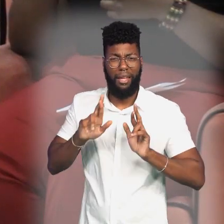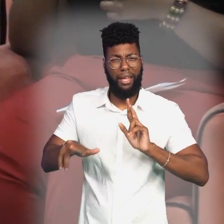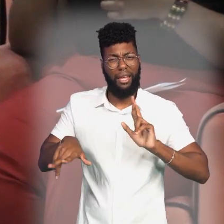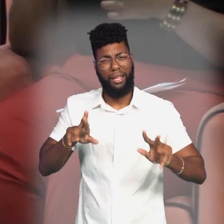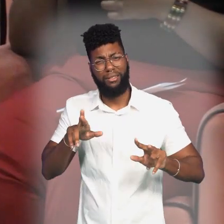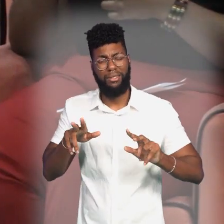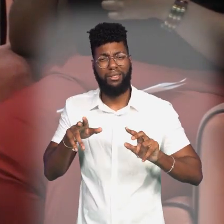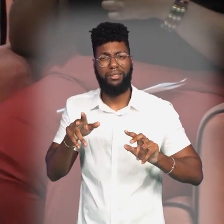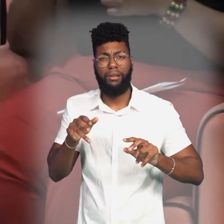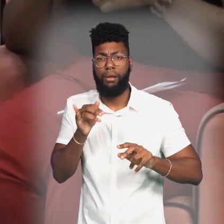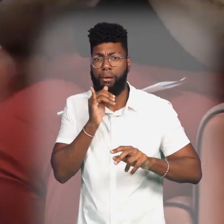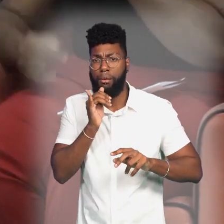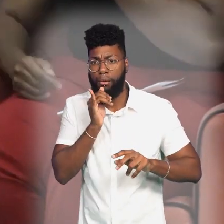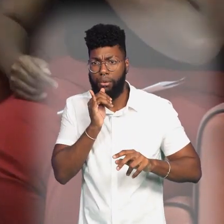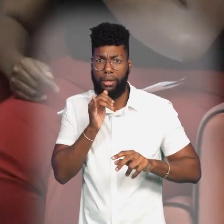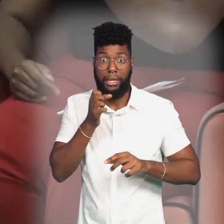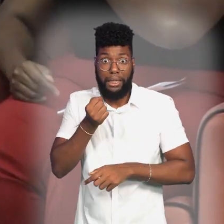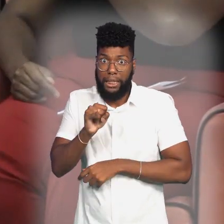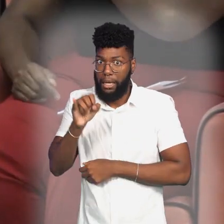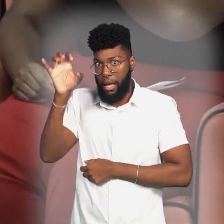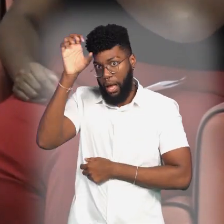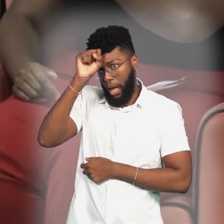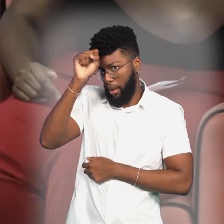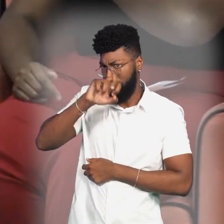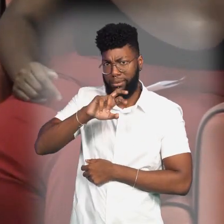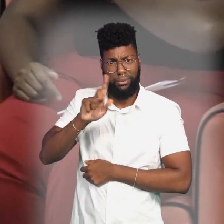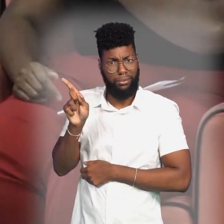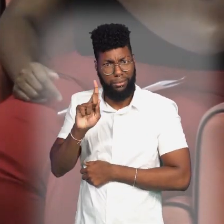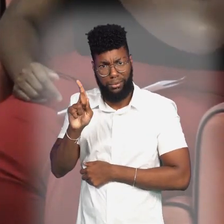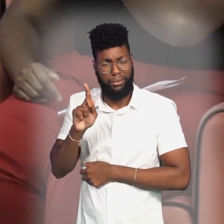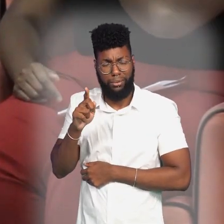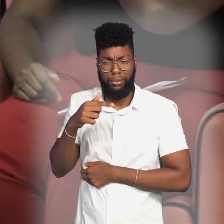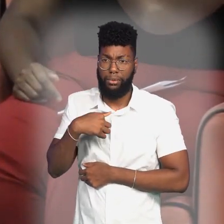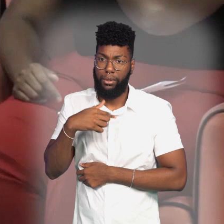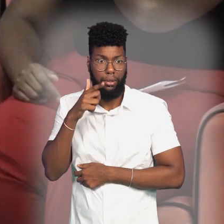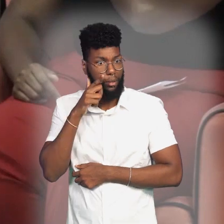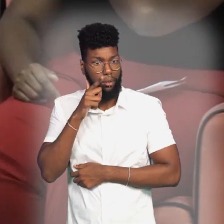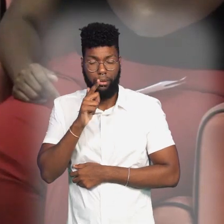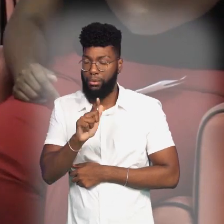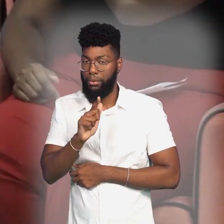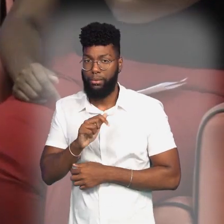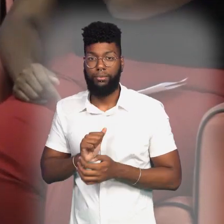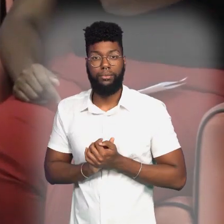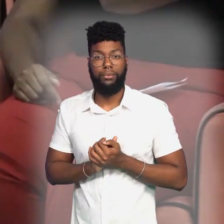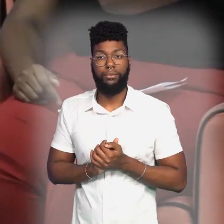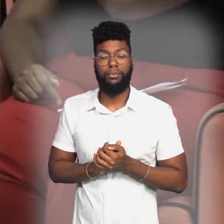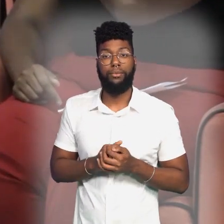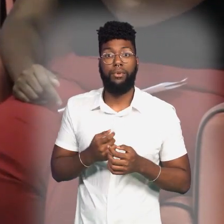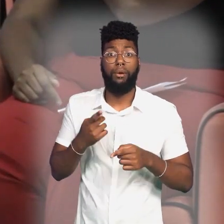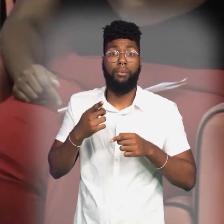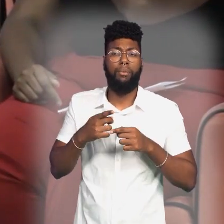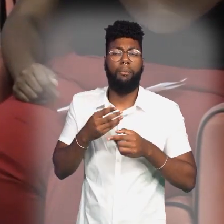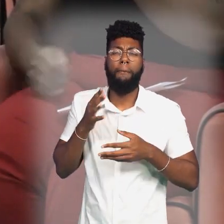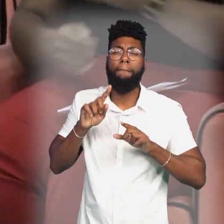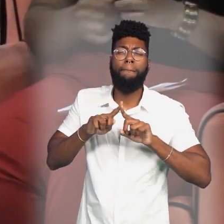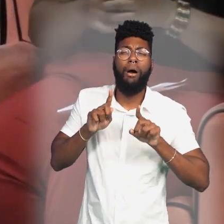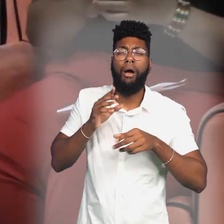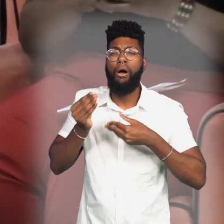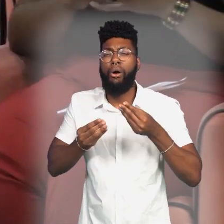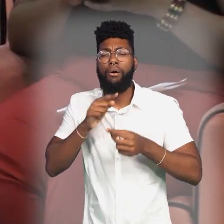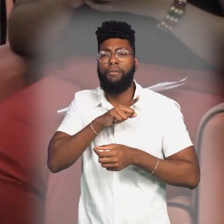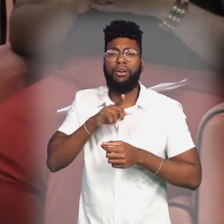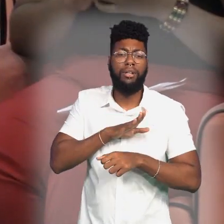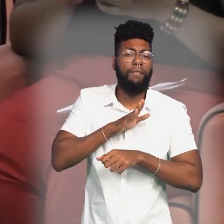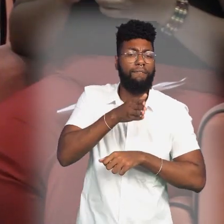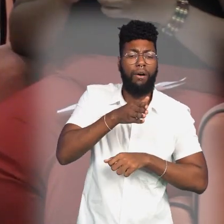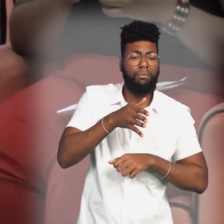aprender aquela língua, eu Não consegue não entender. consigo. Poder aqui me xingando. Tá, mas e quando vocês vão de uma